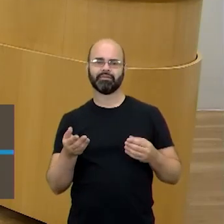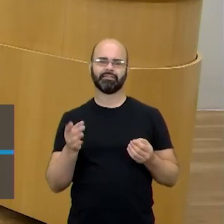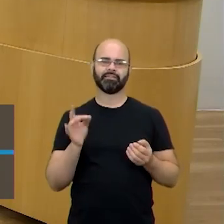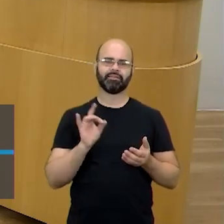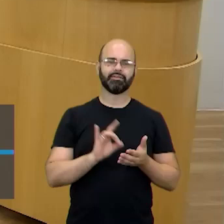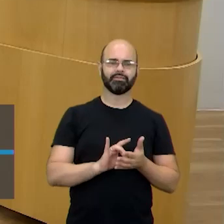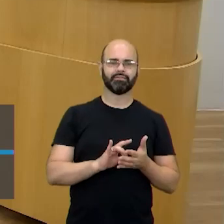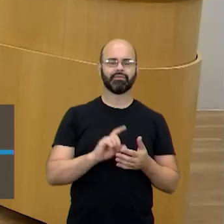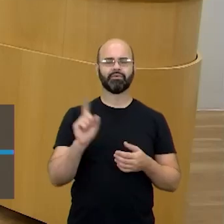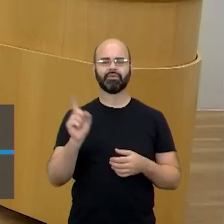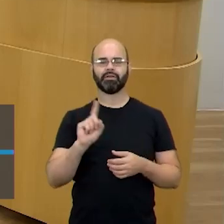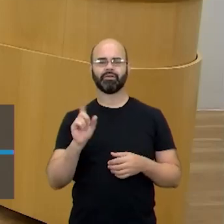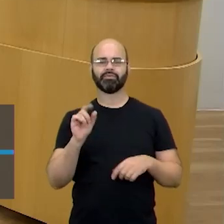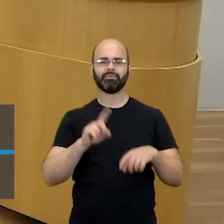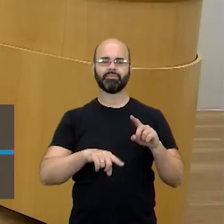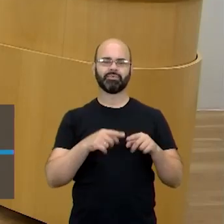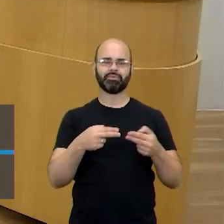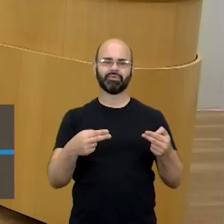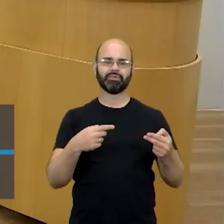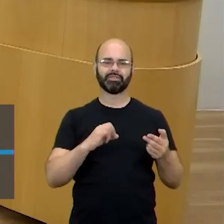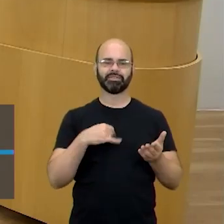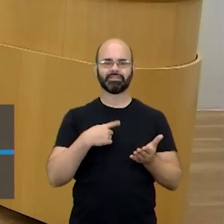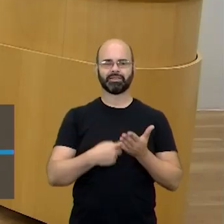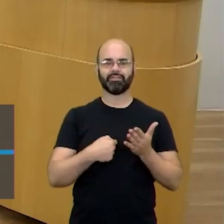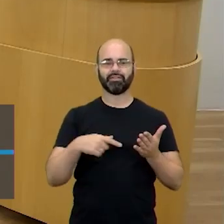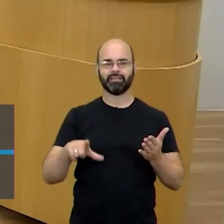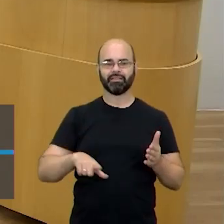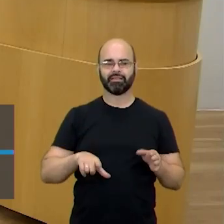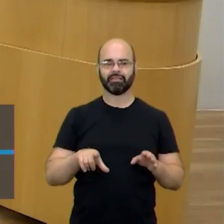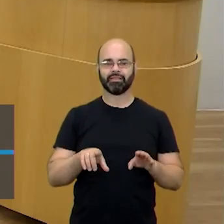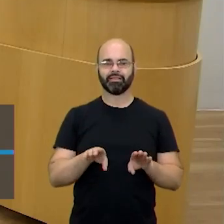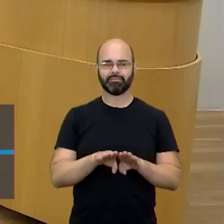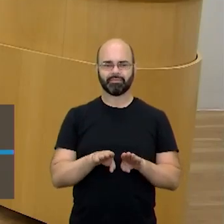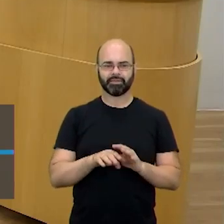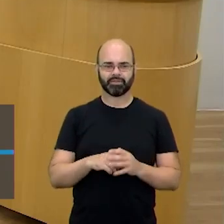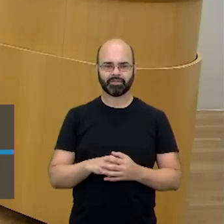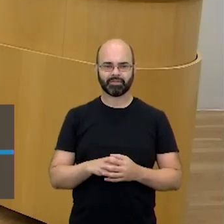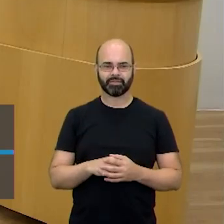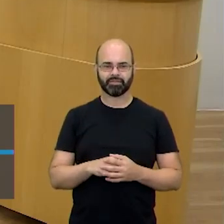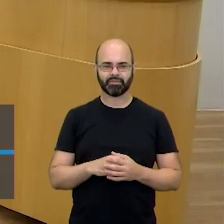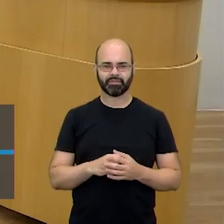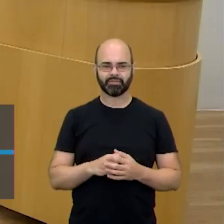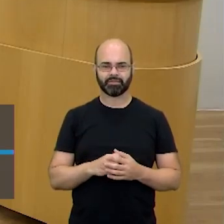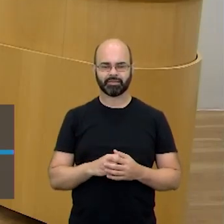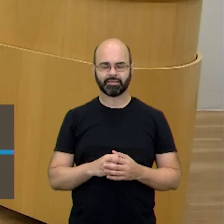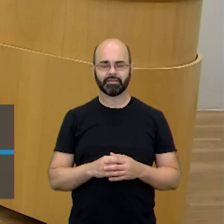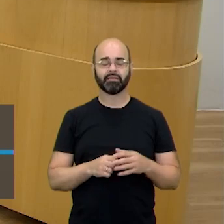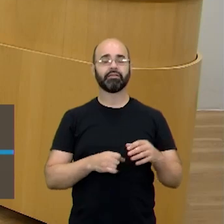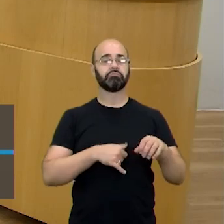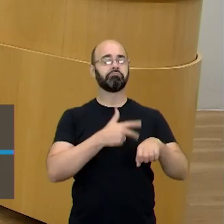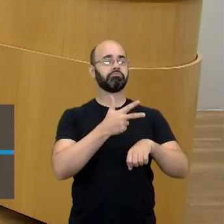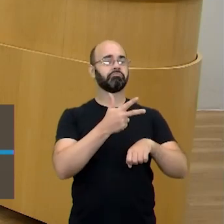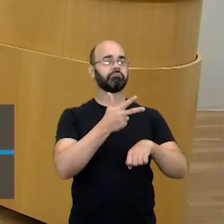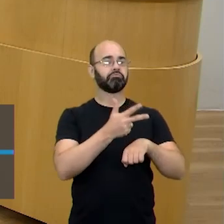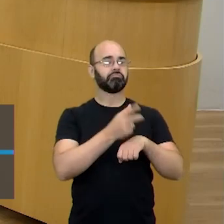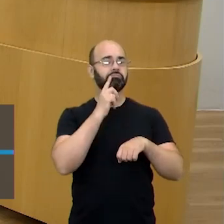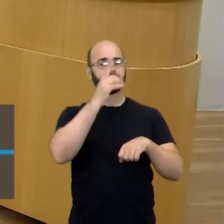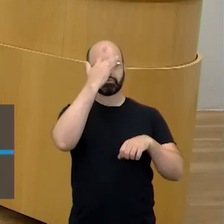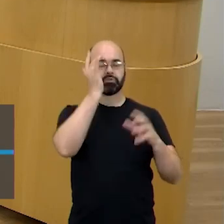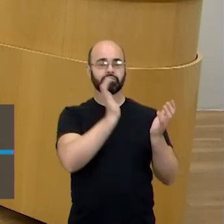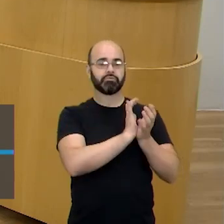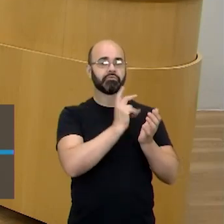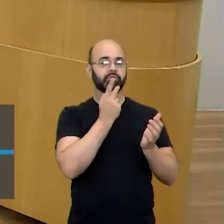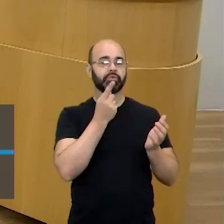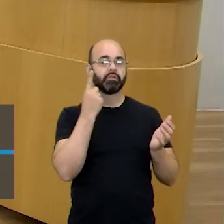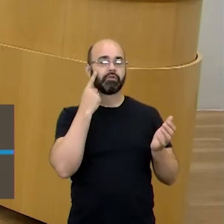eu tivesse combinado com os produtos, eu talvez tivesse. Agora, se os produtos me der um ok que tem, aí a gente pode até... Ó,